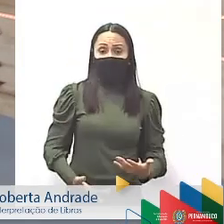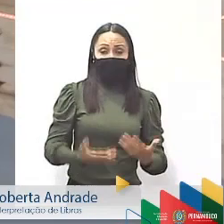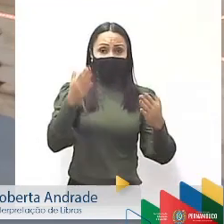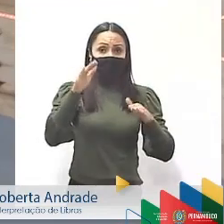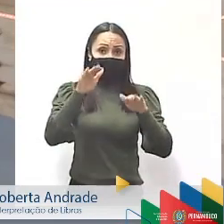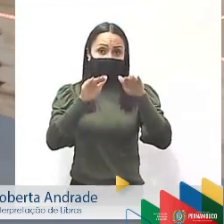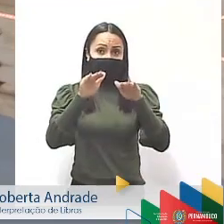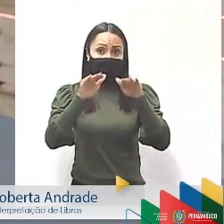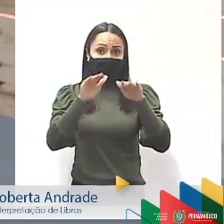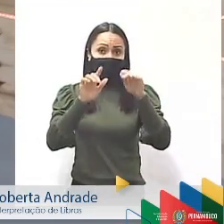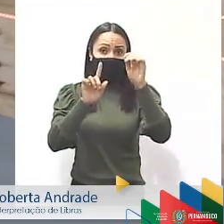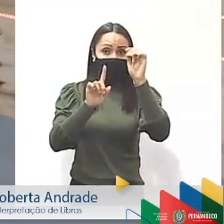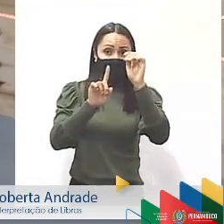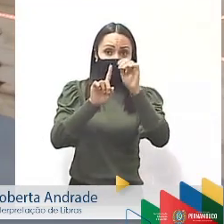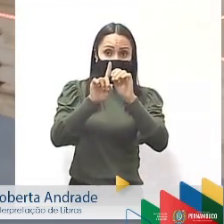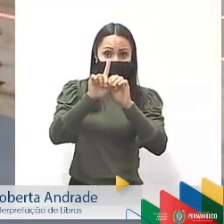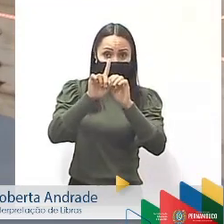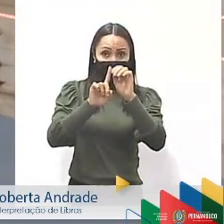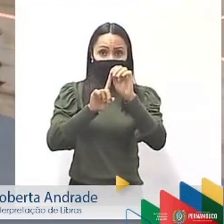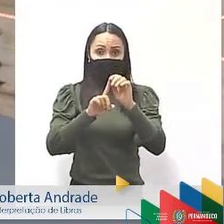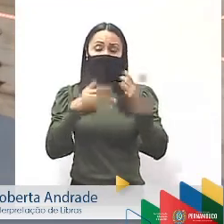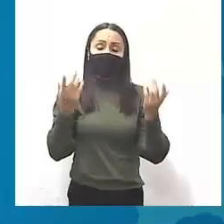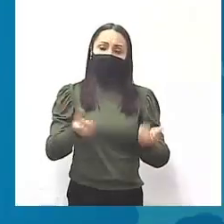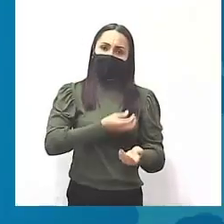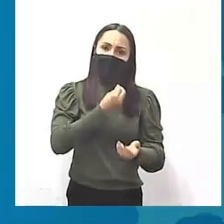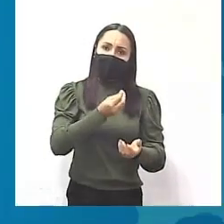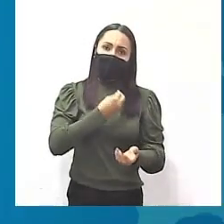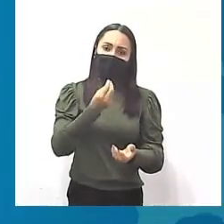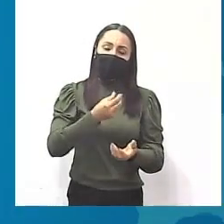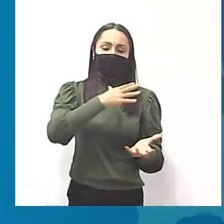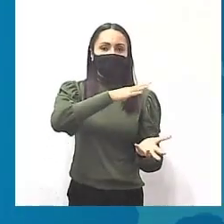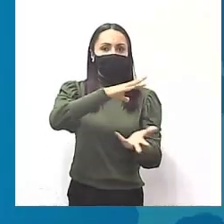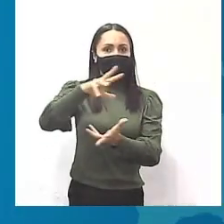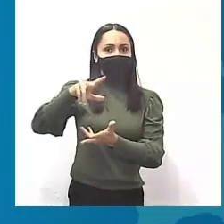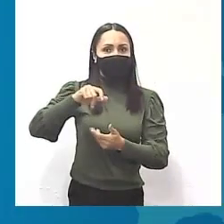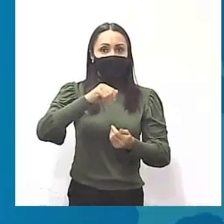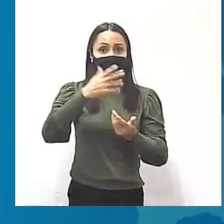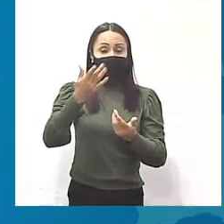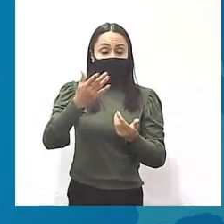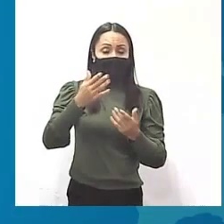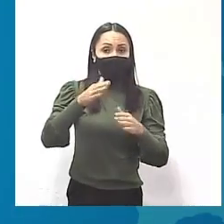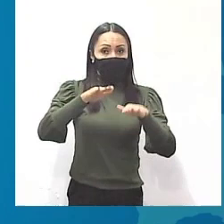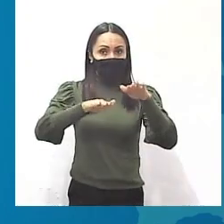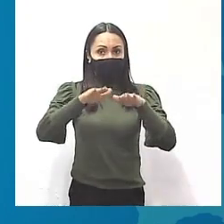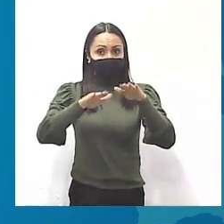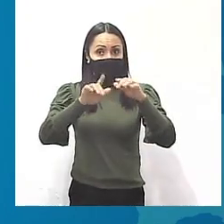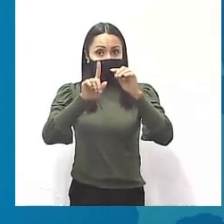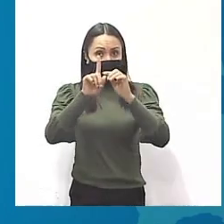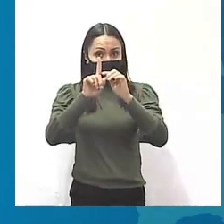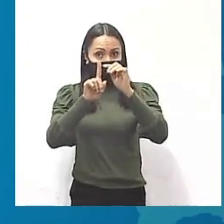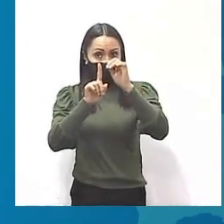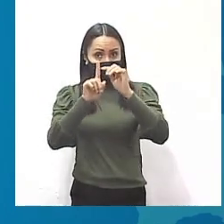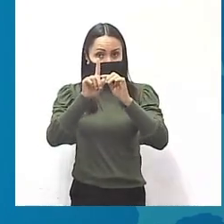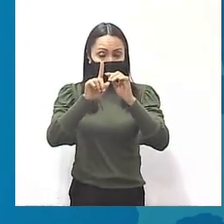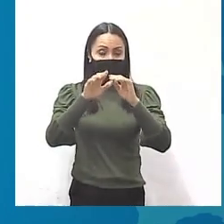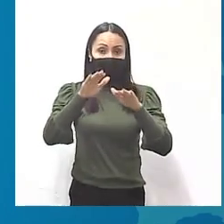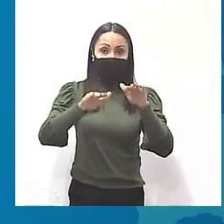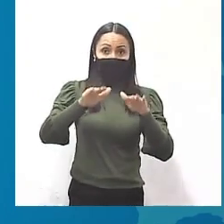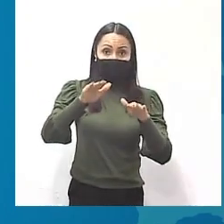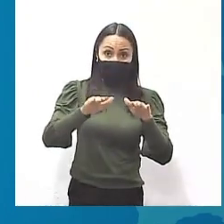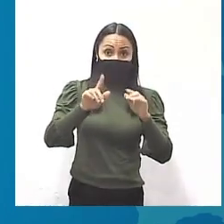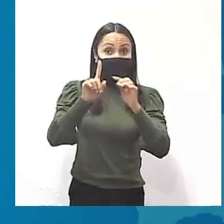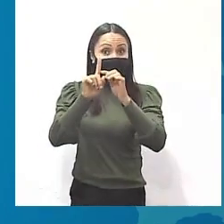equilíbrio termodinâmico e a vida na Terra. Se eu estou falando de equilíbrio termodinâmico, eu estou falando